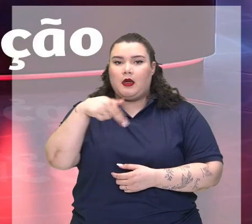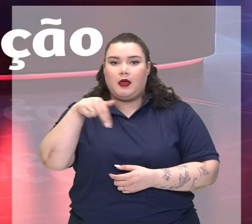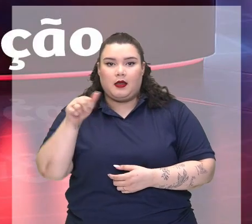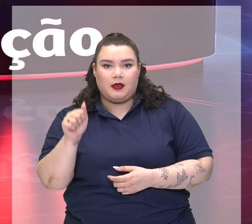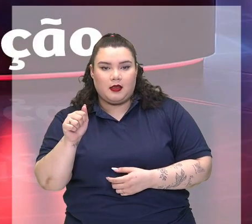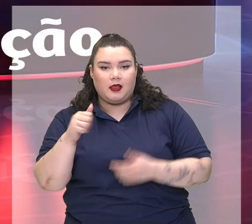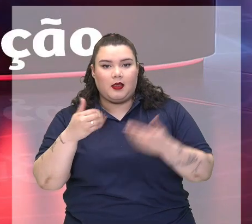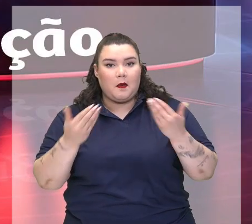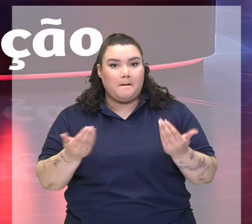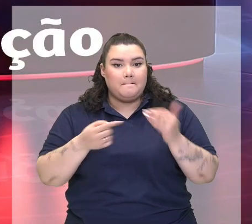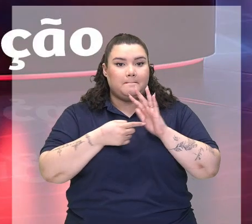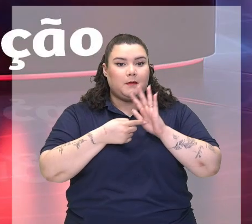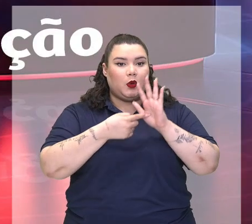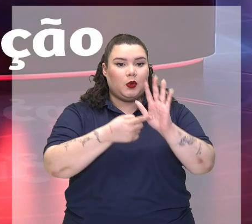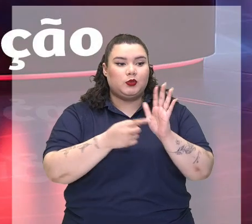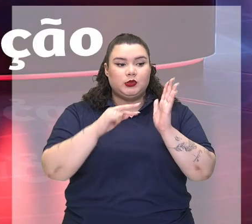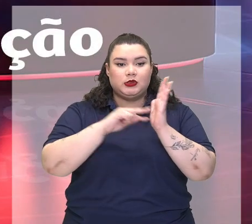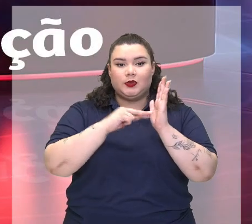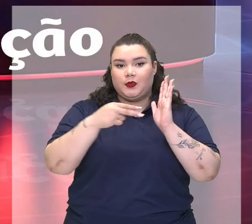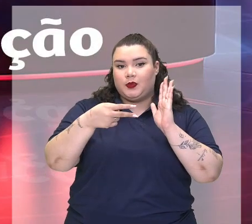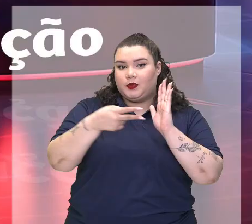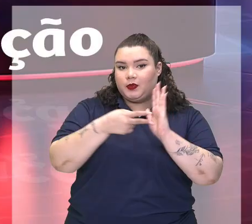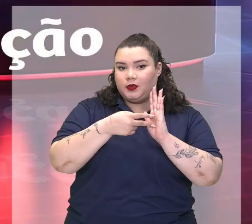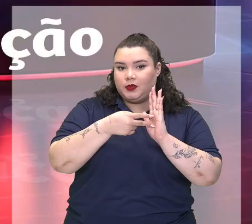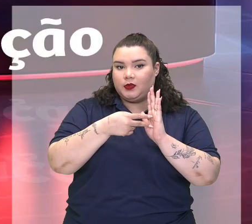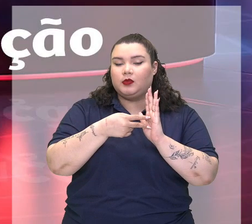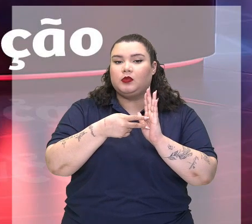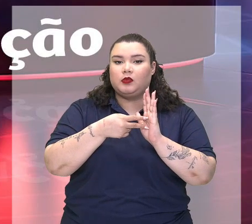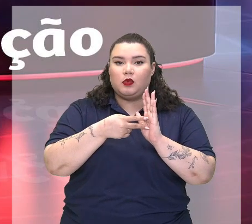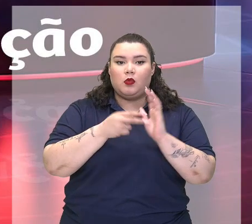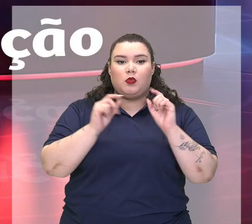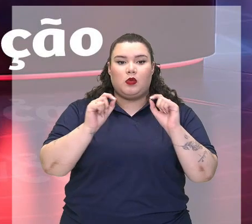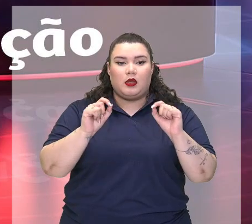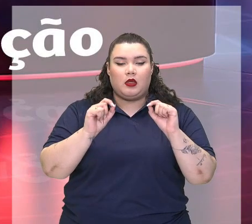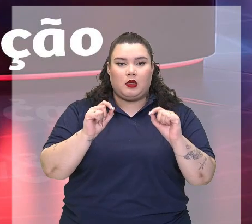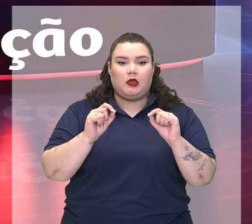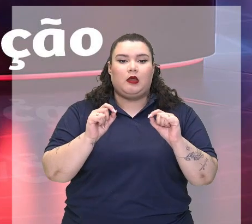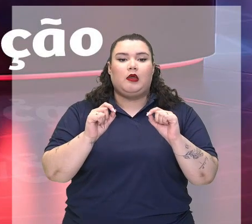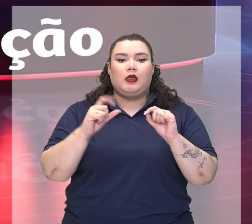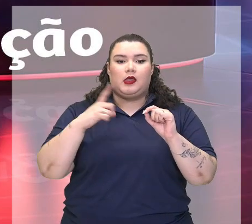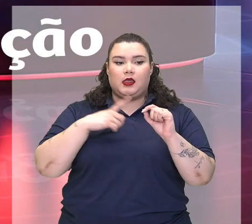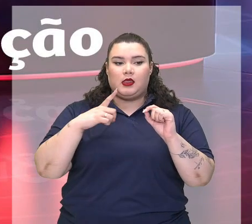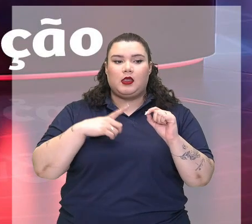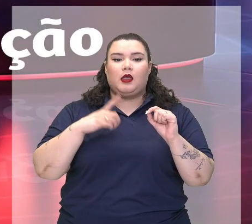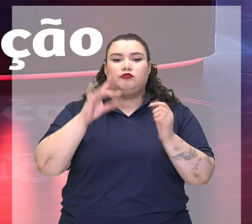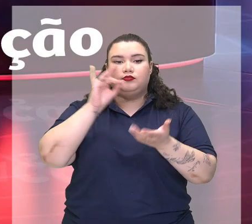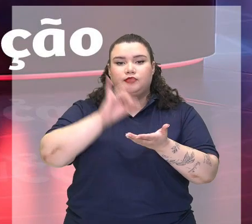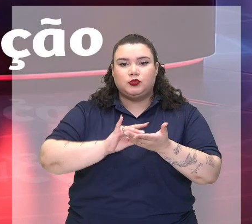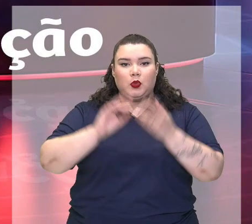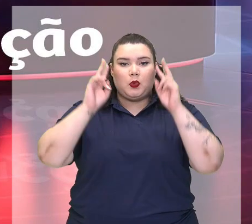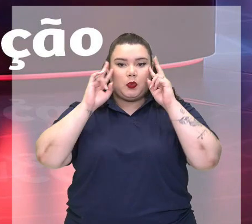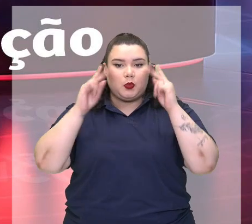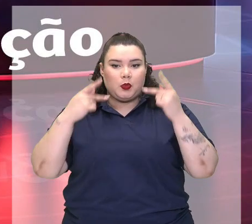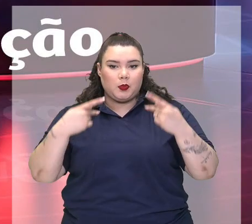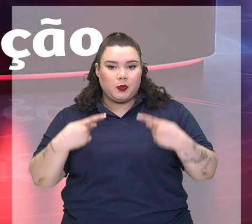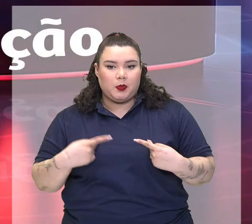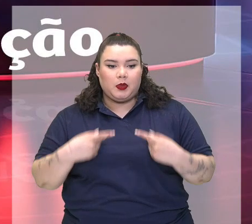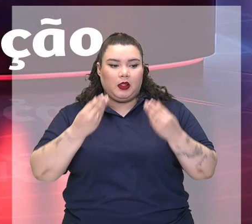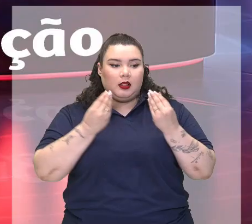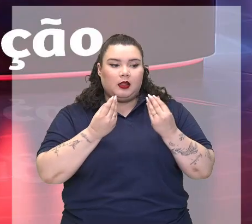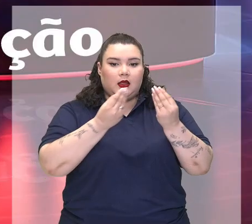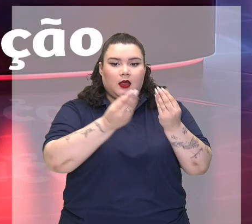o efeito de sentido, essa frase, literal, ou seja, um ser humano que